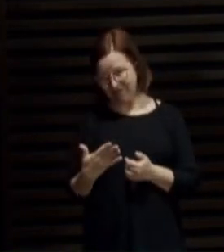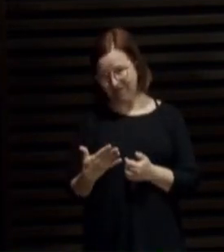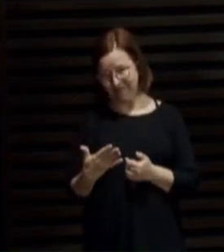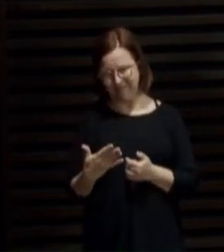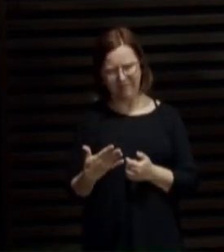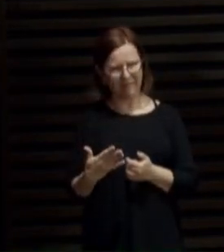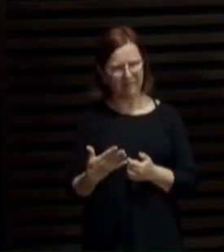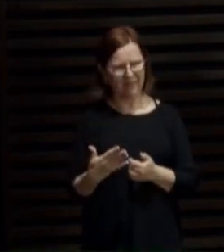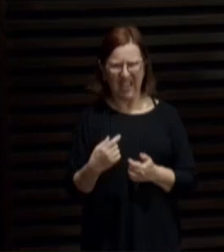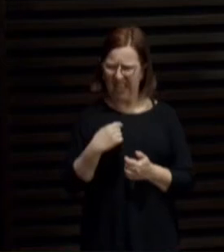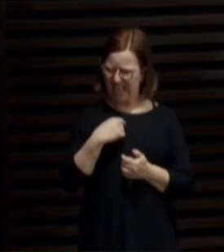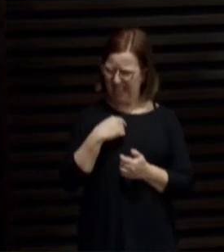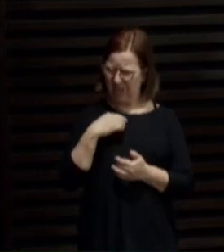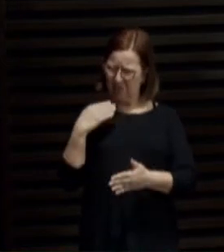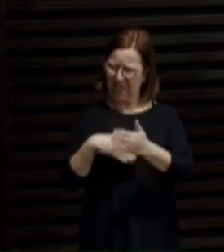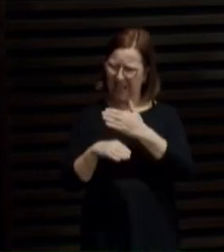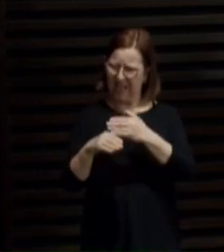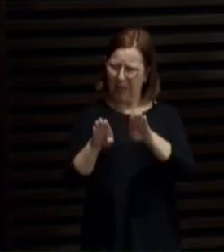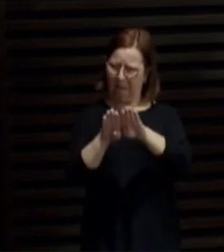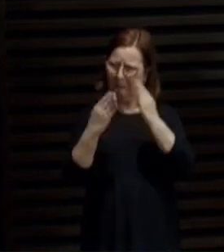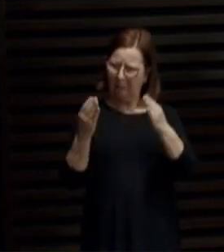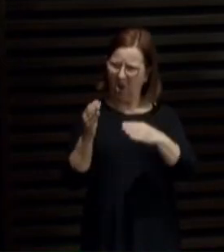Agora eu vou ficar na porta do cinema vendo crente.